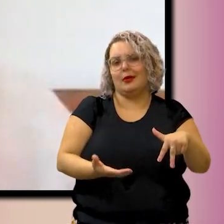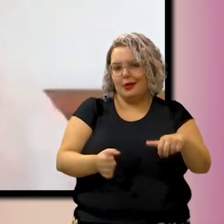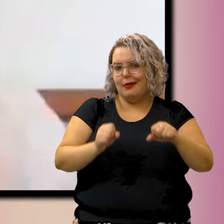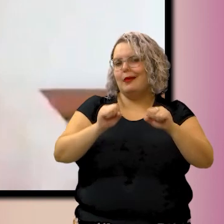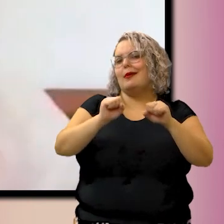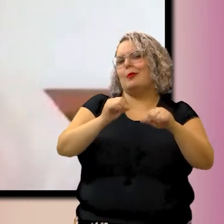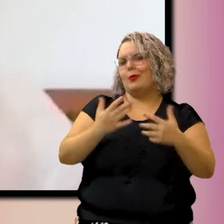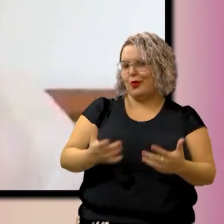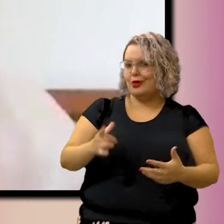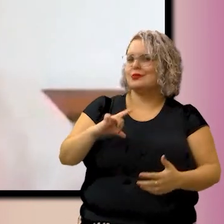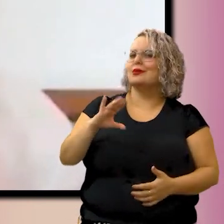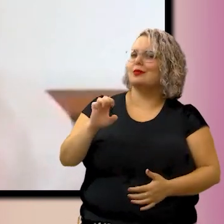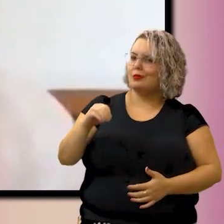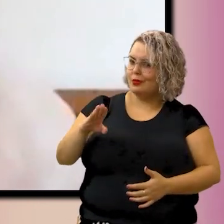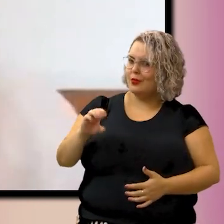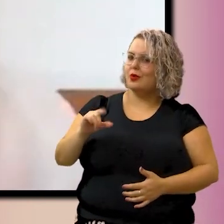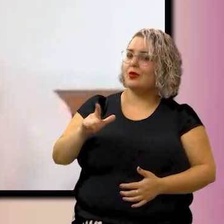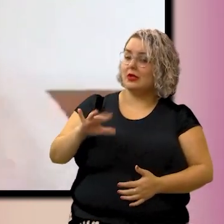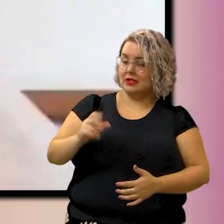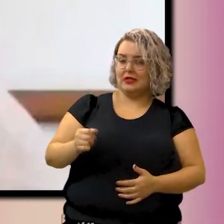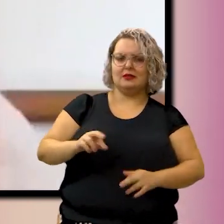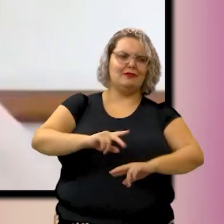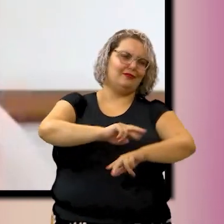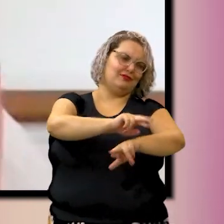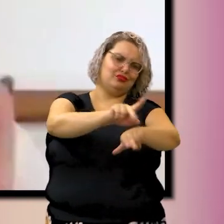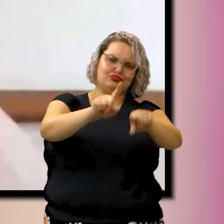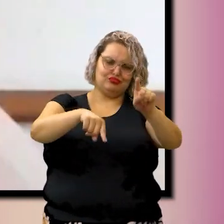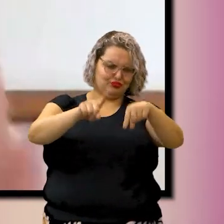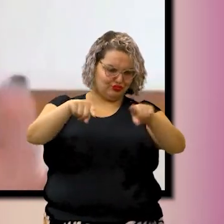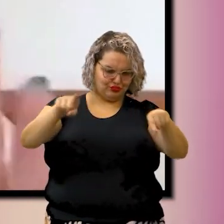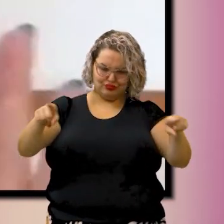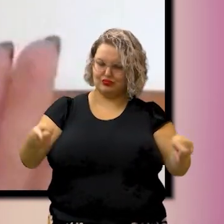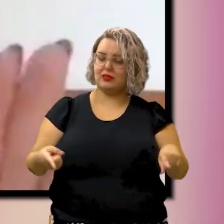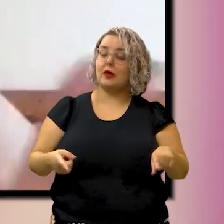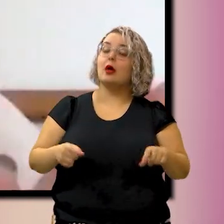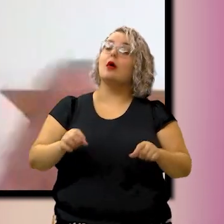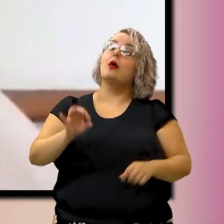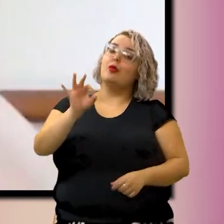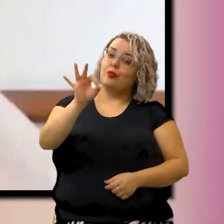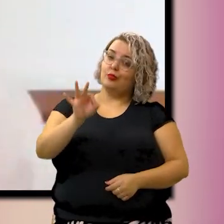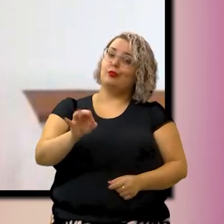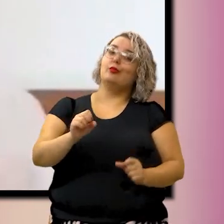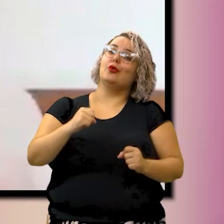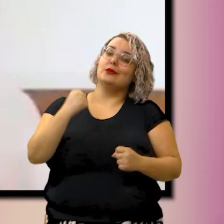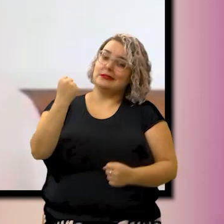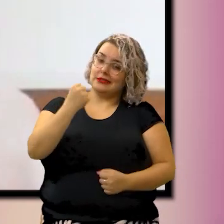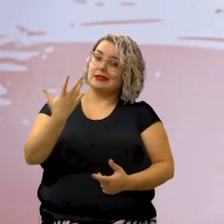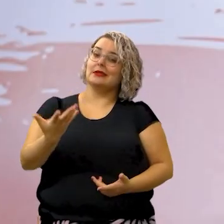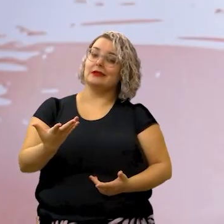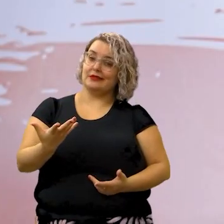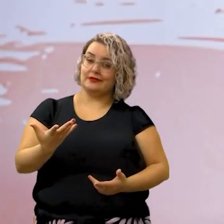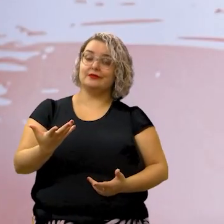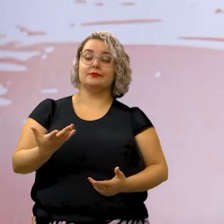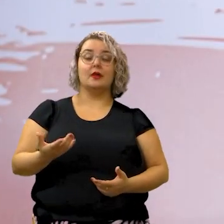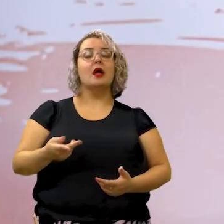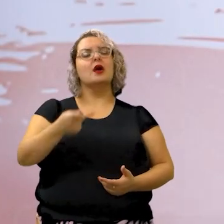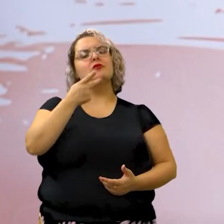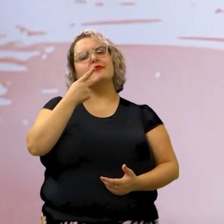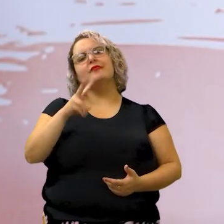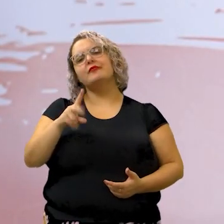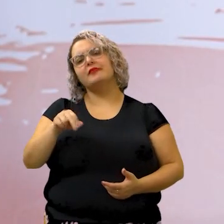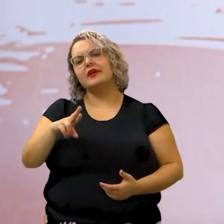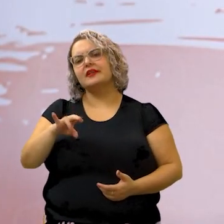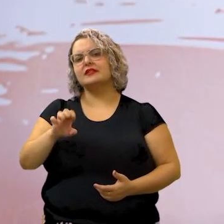barriga, e que pode dar embolia pulmonar. Então, a gente tem um espectro muito grande, ela potencialmente é grave. A gente disse lá que